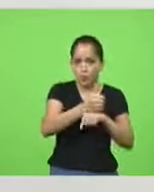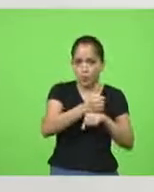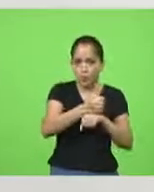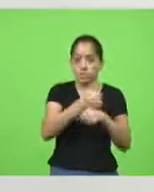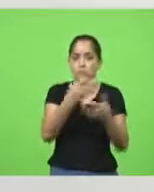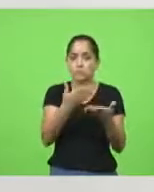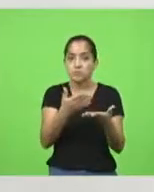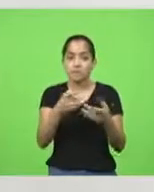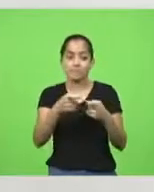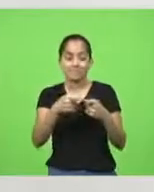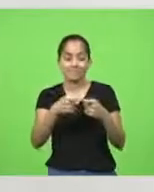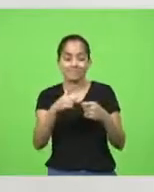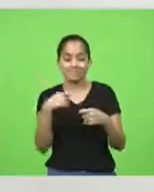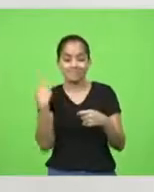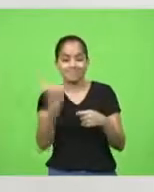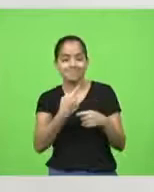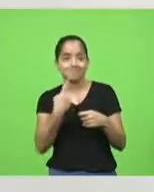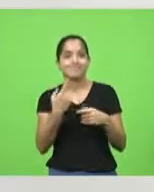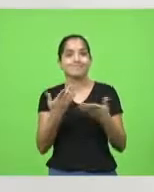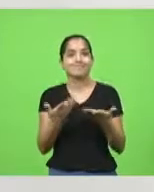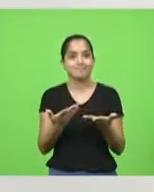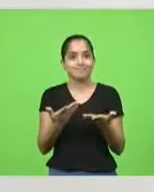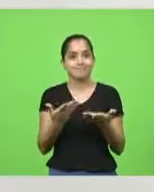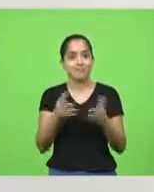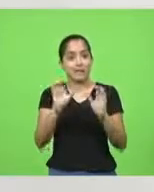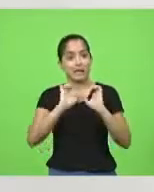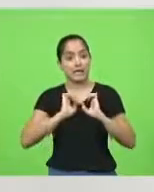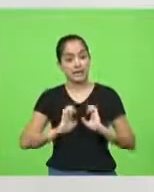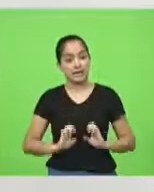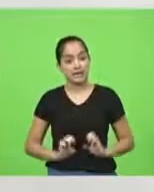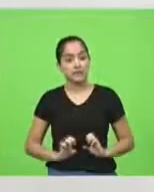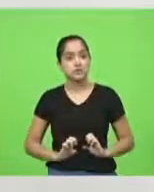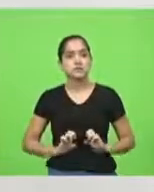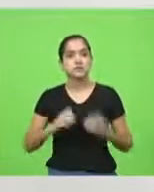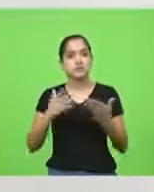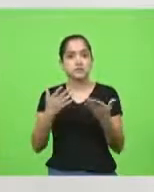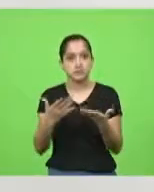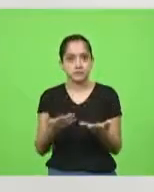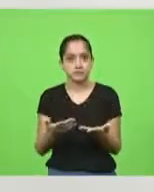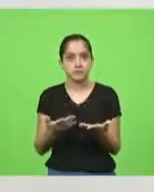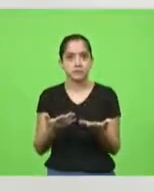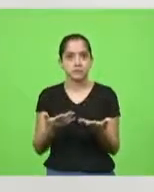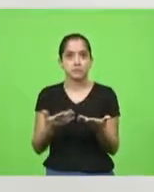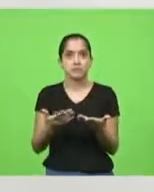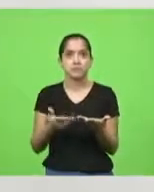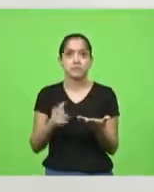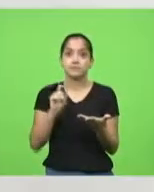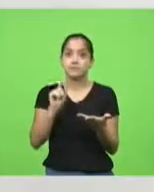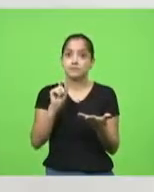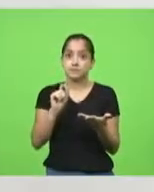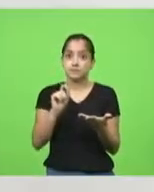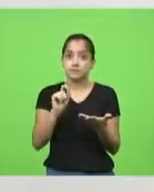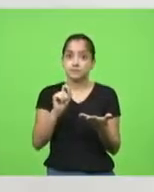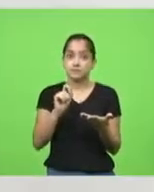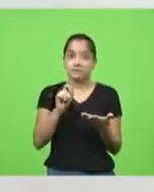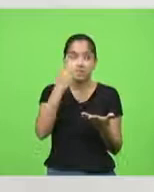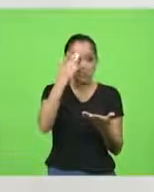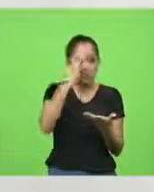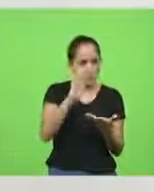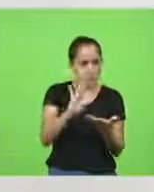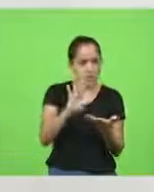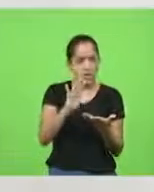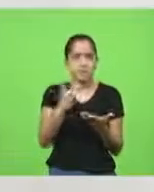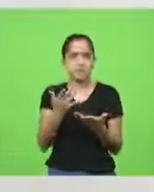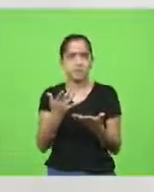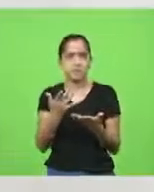como médicos, nós temos a questão da ética, a gente tem que colocar aquilo que a gente não sabe, tem que ser um acerto